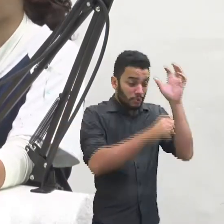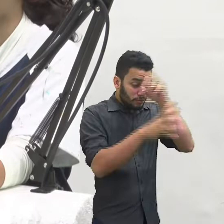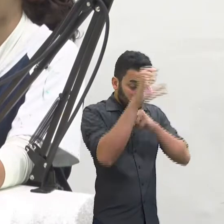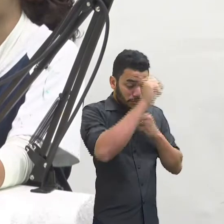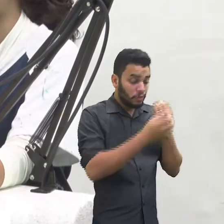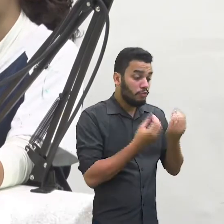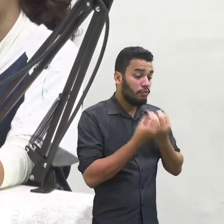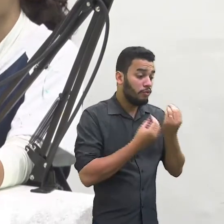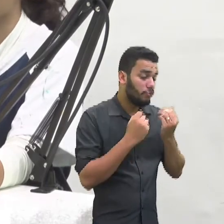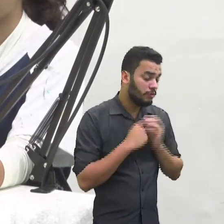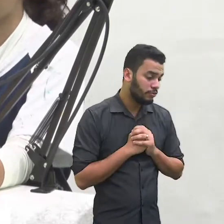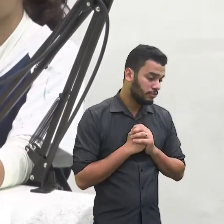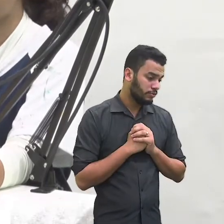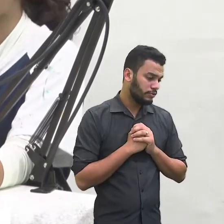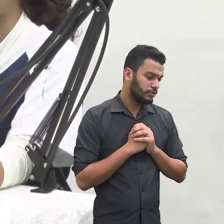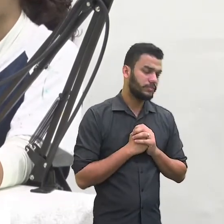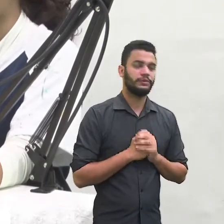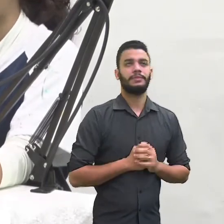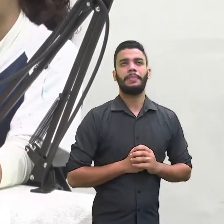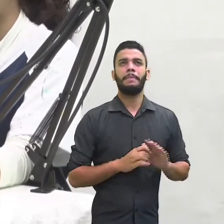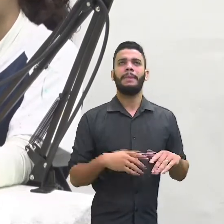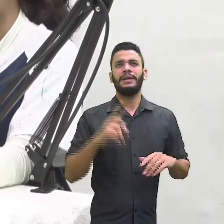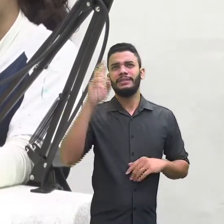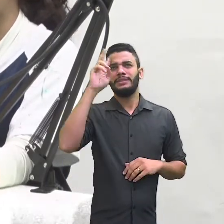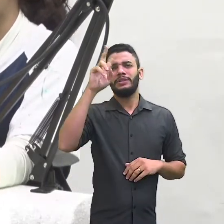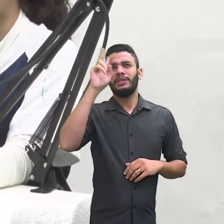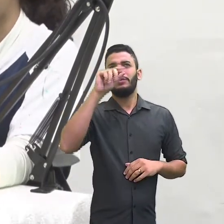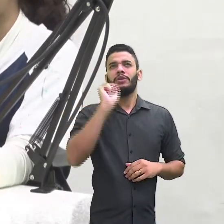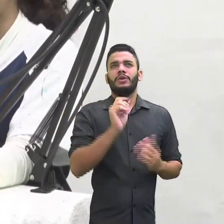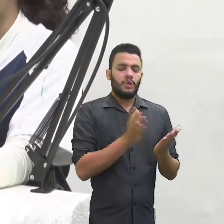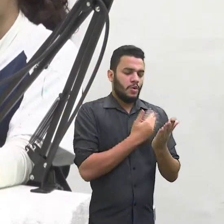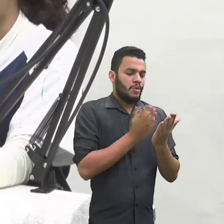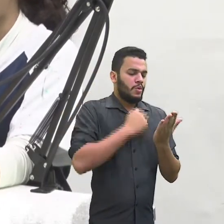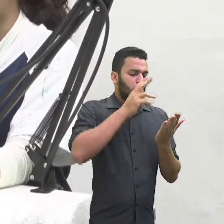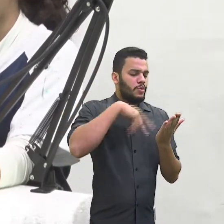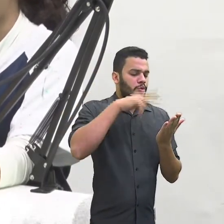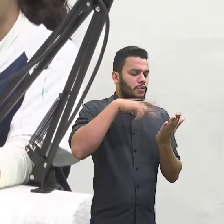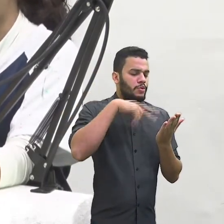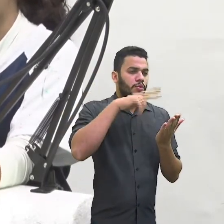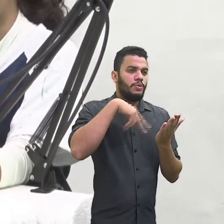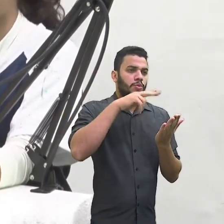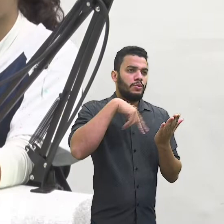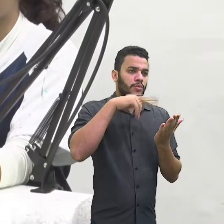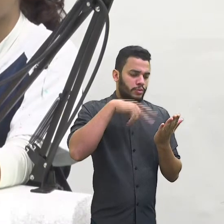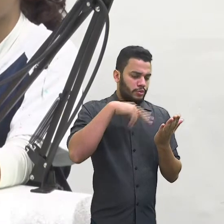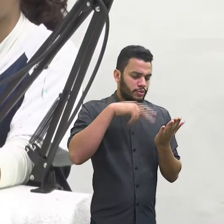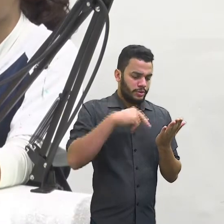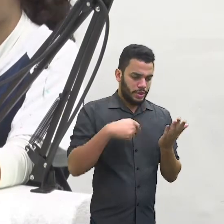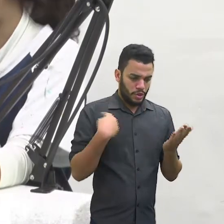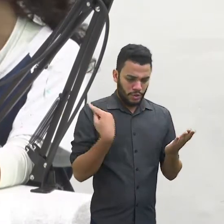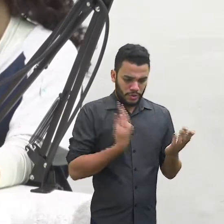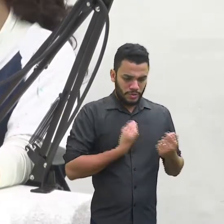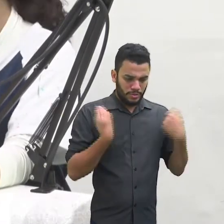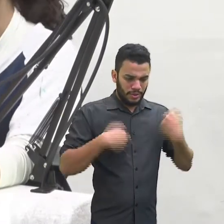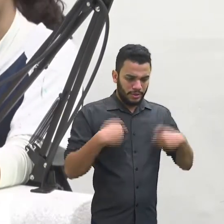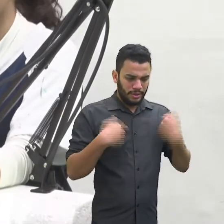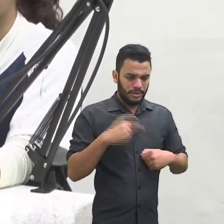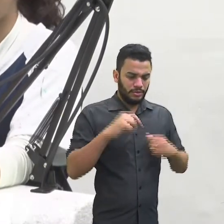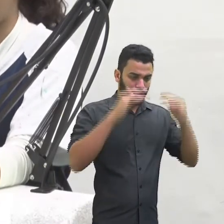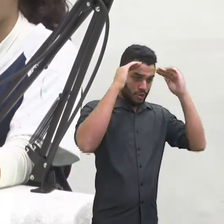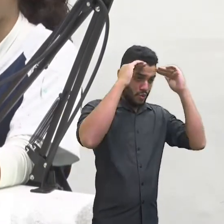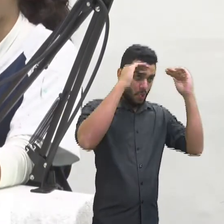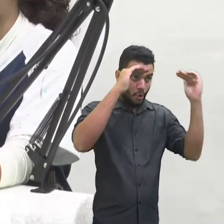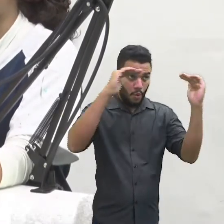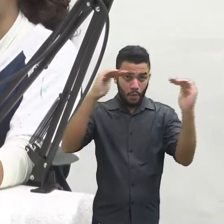lembro, né, em qual livro, mas diz: honrai o teu pai e a tua mãe para que prolongue seus dias